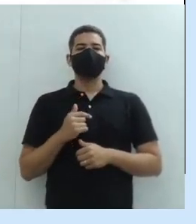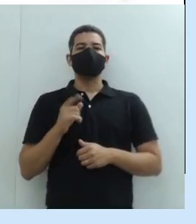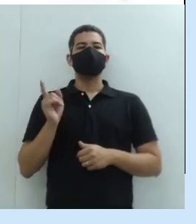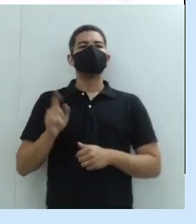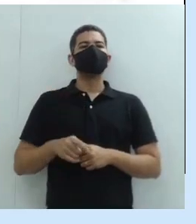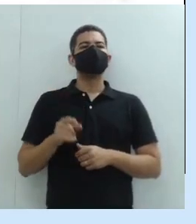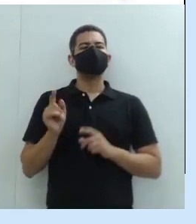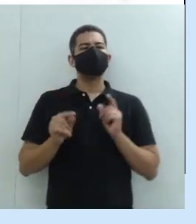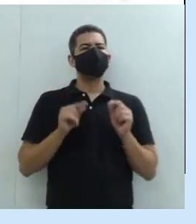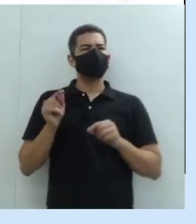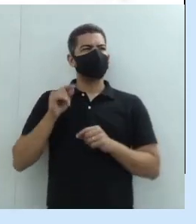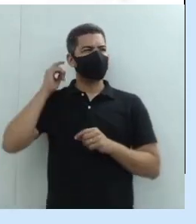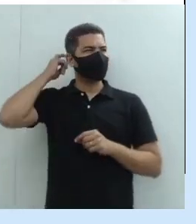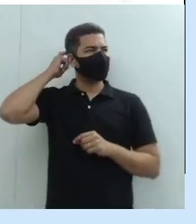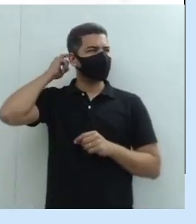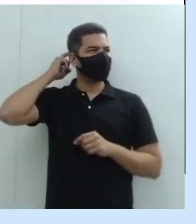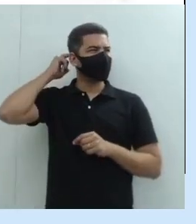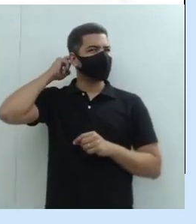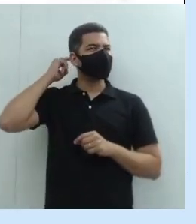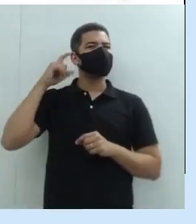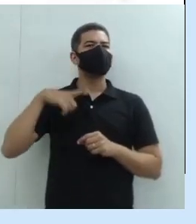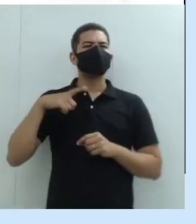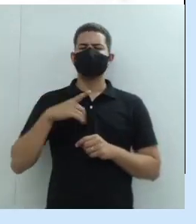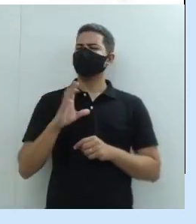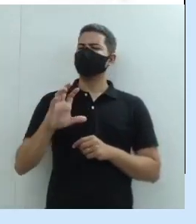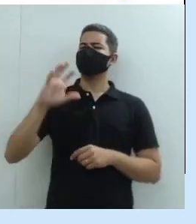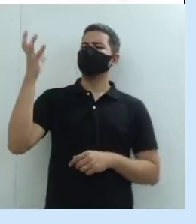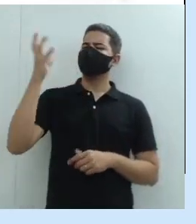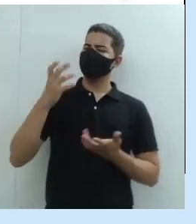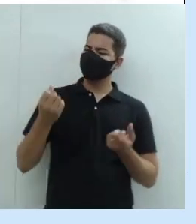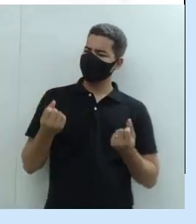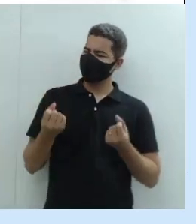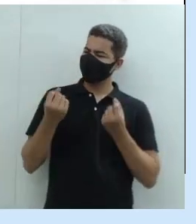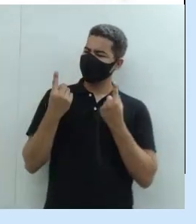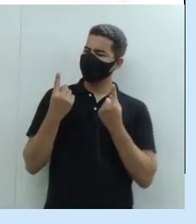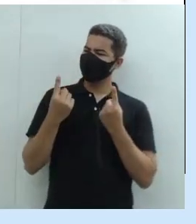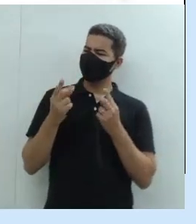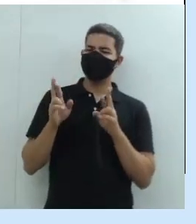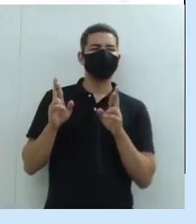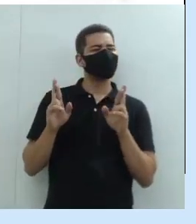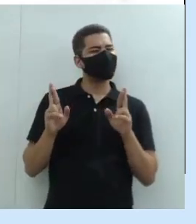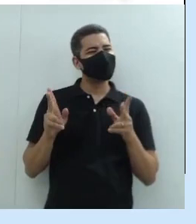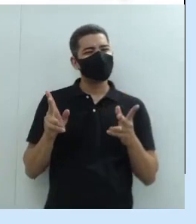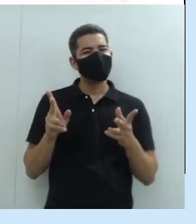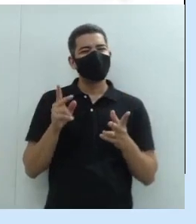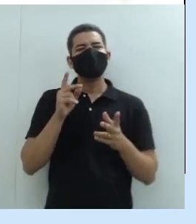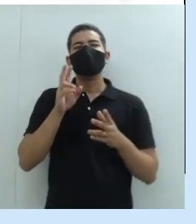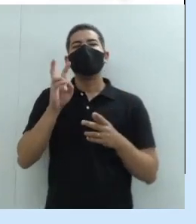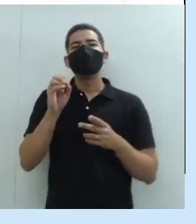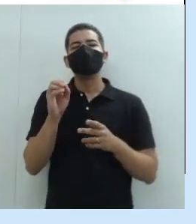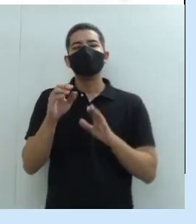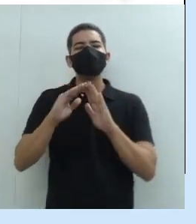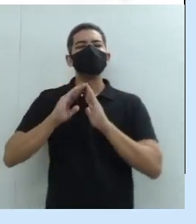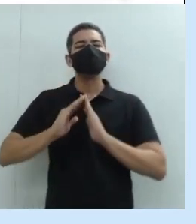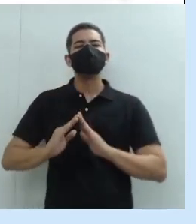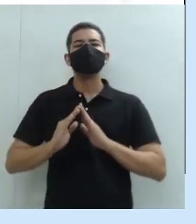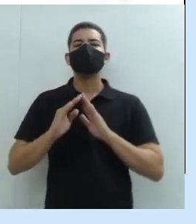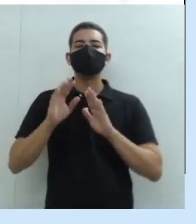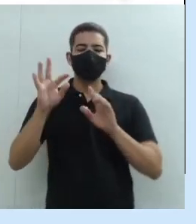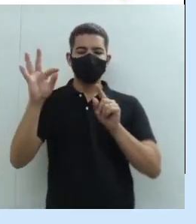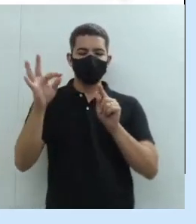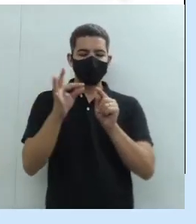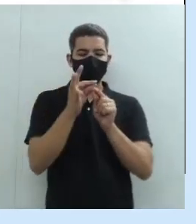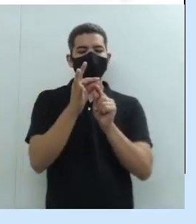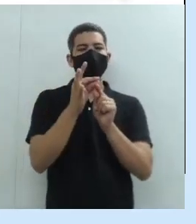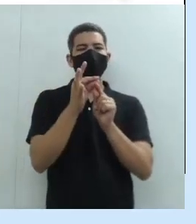é exatamente a situação inusitada de a avó ter pedido que a netinha